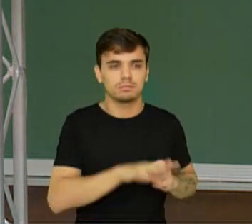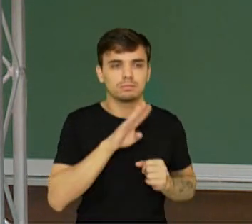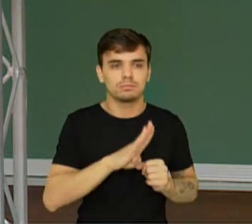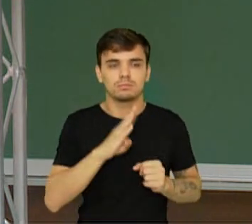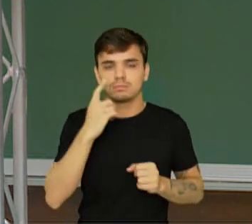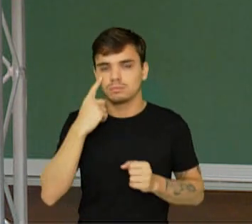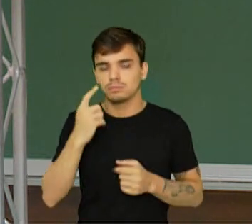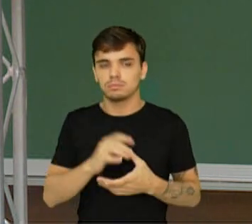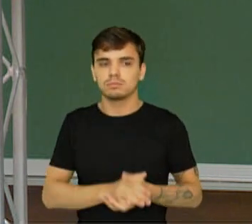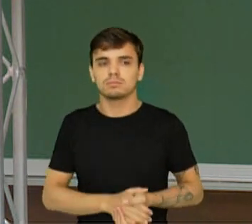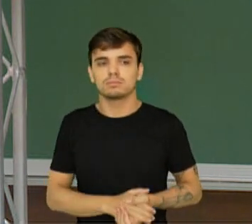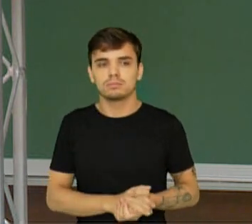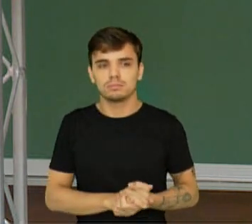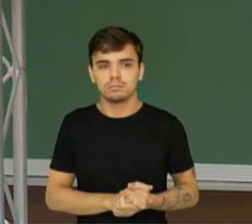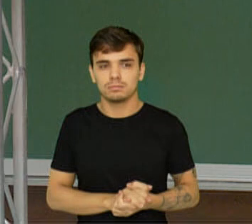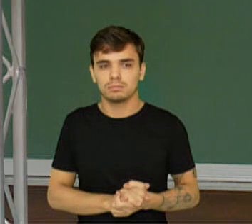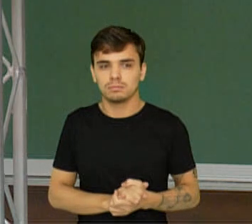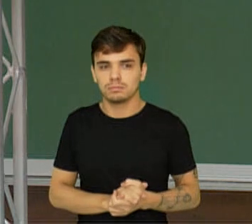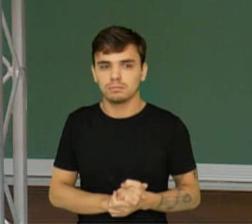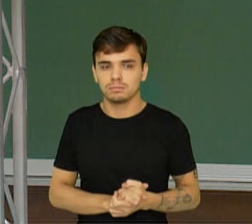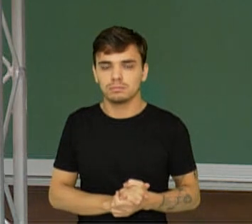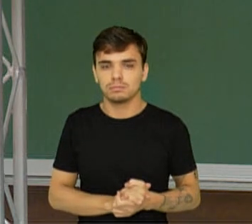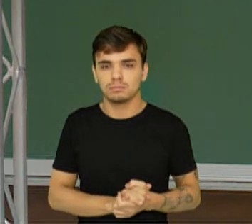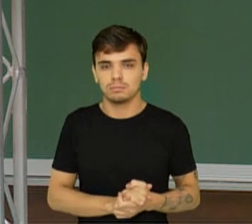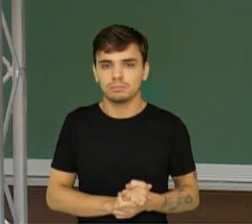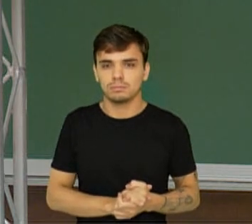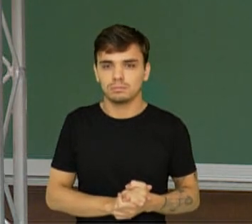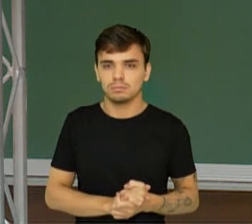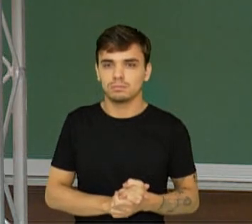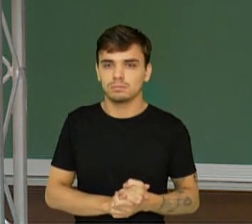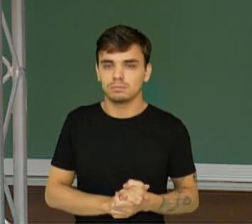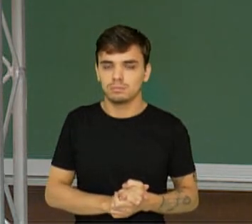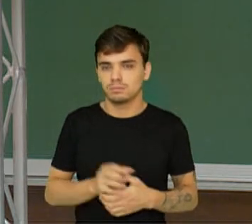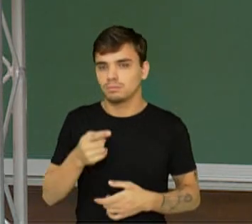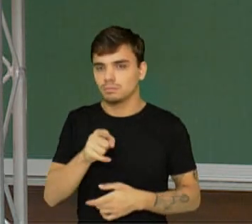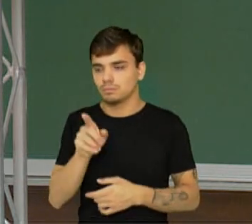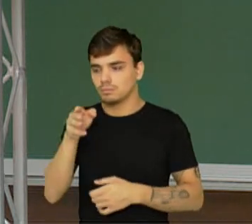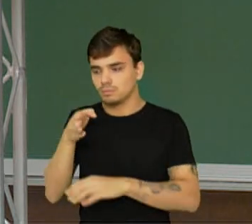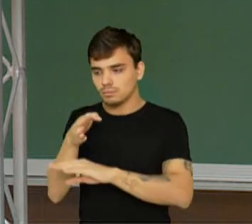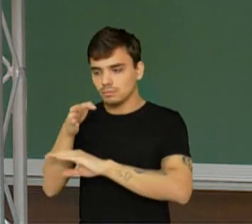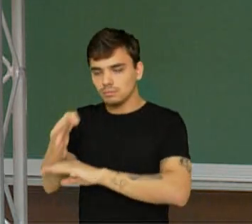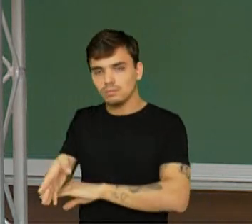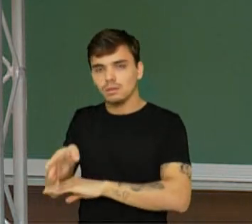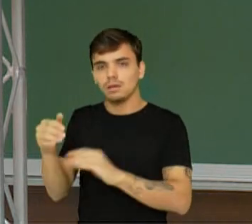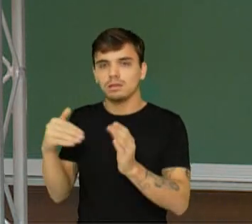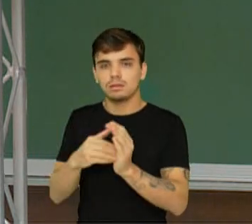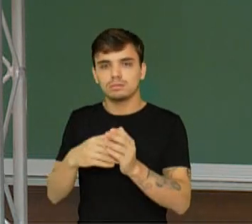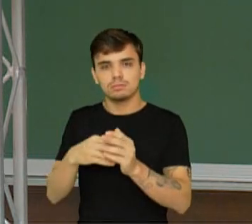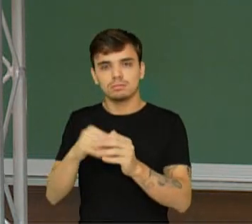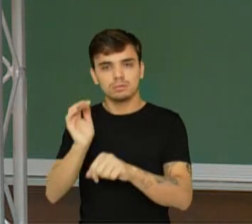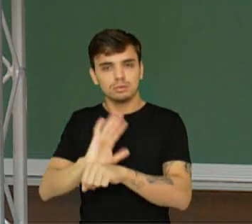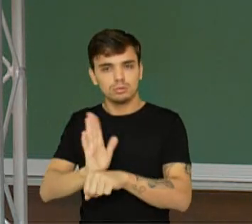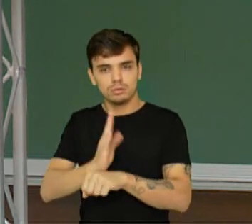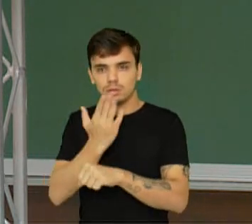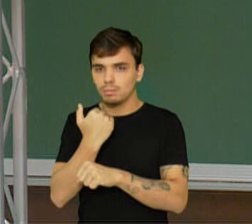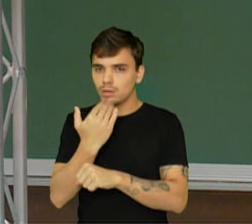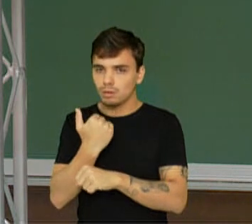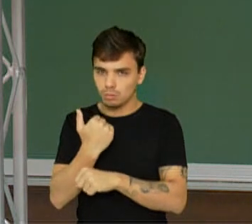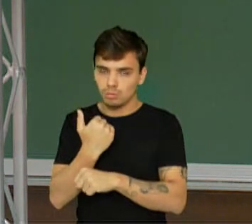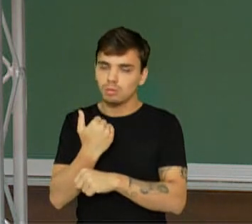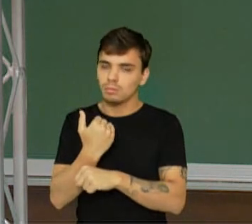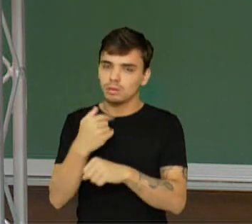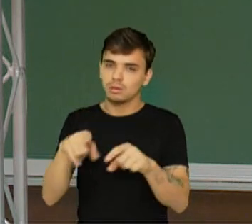maíz e refresco e luego também comes pizza. Então você vai lá ao cinema, come